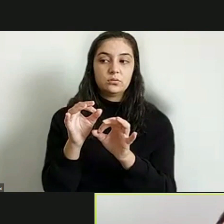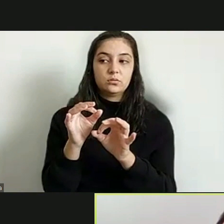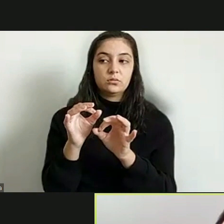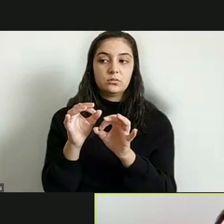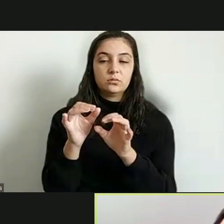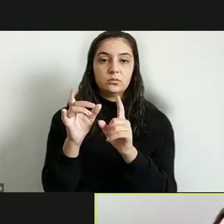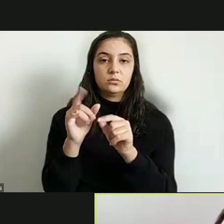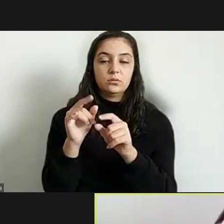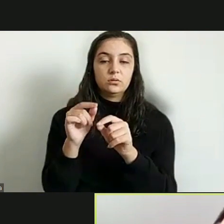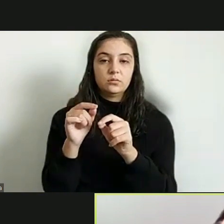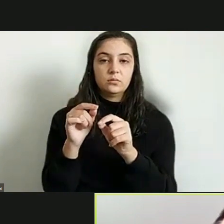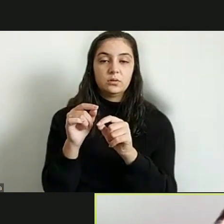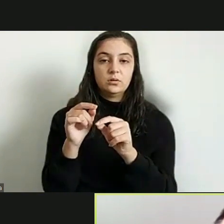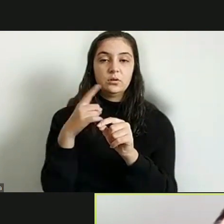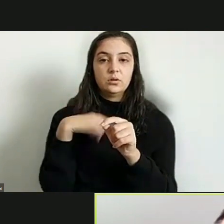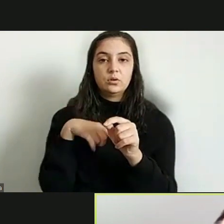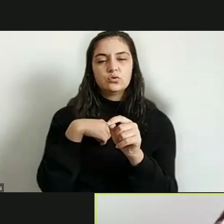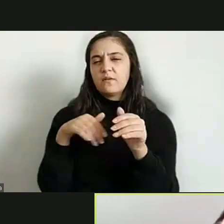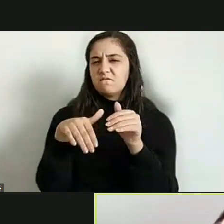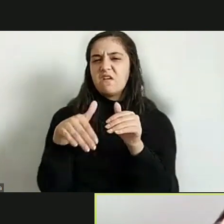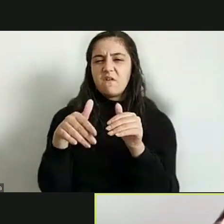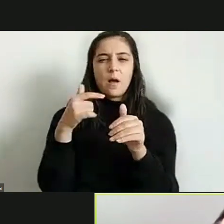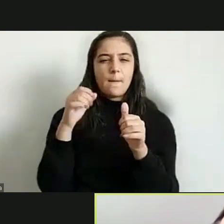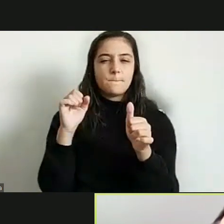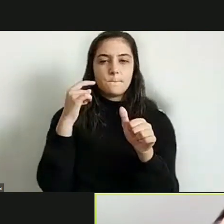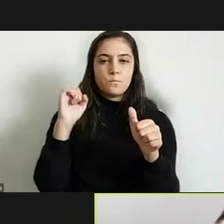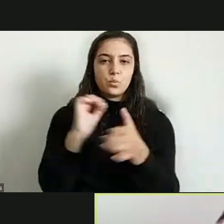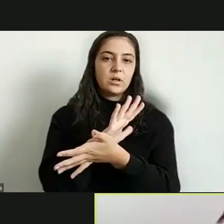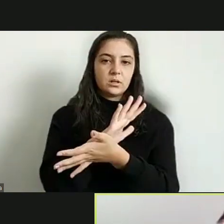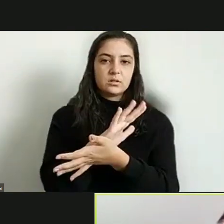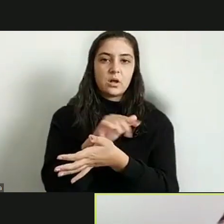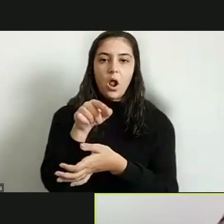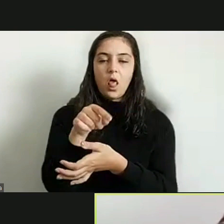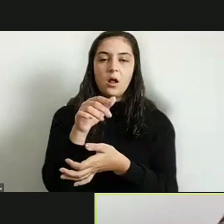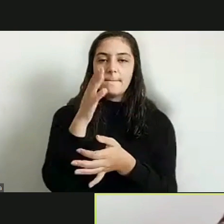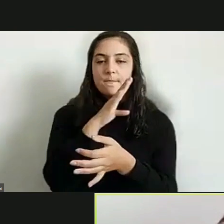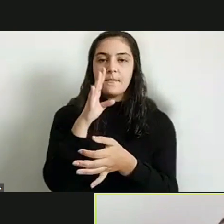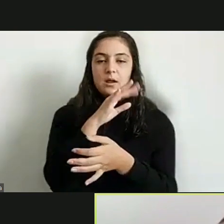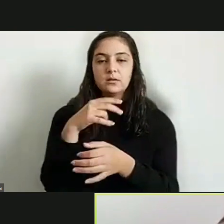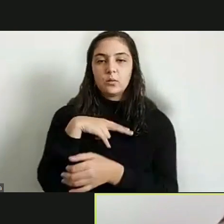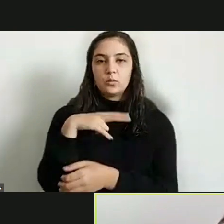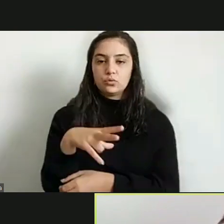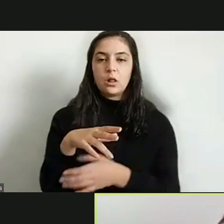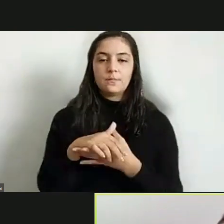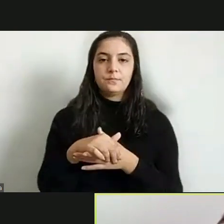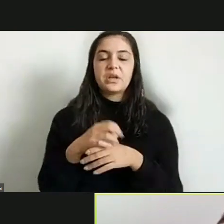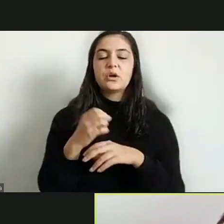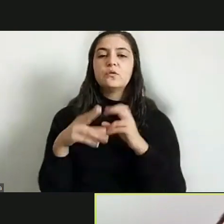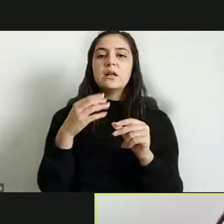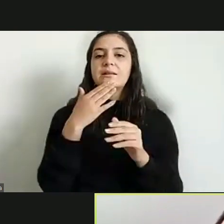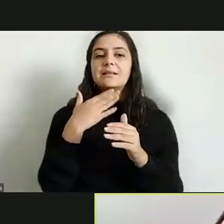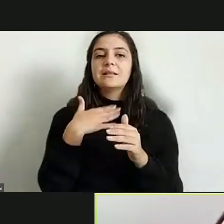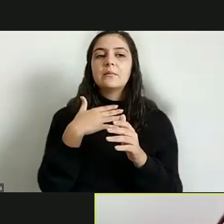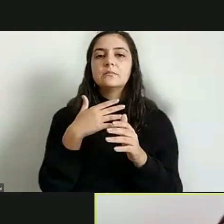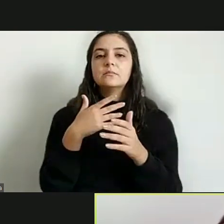e nós faremos sair muito brevemente também uma publicação sobre estas práticas em Portugal. Qual é a grande novidade que elas nos trazem? É